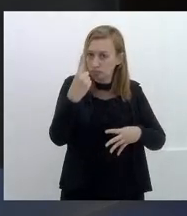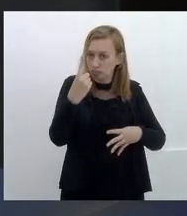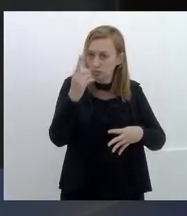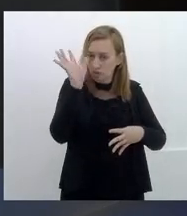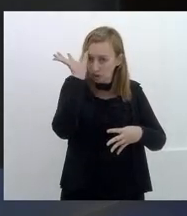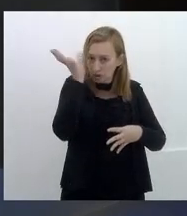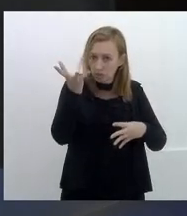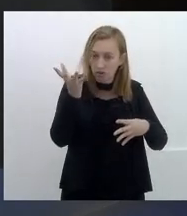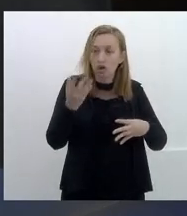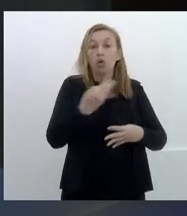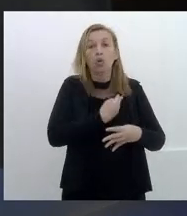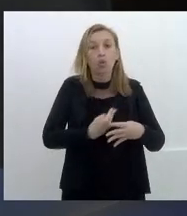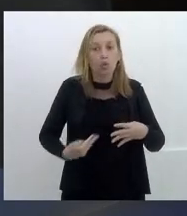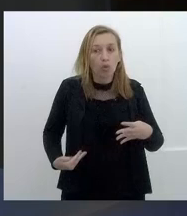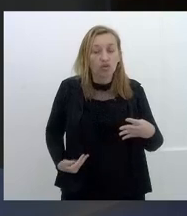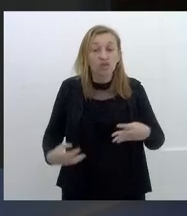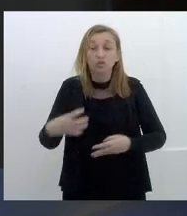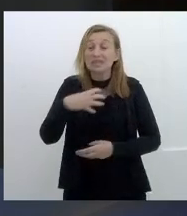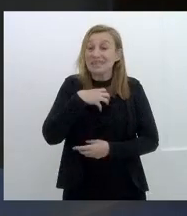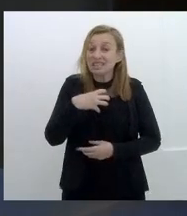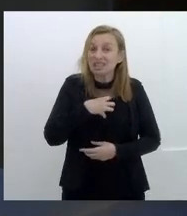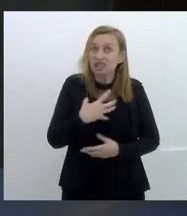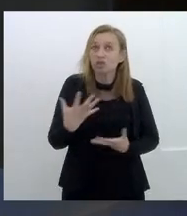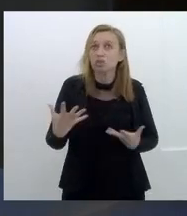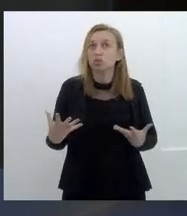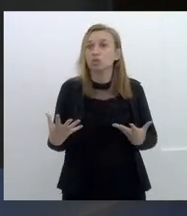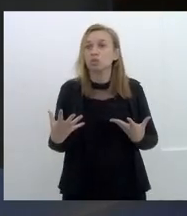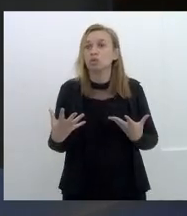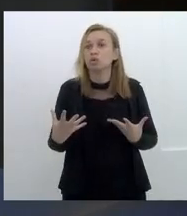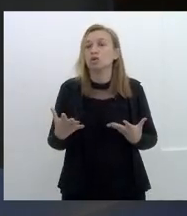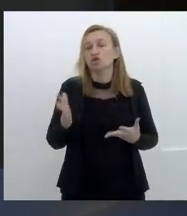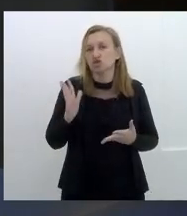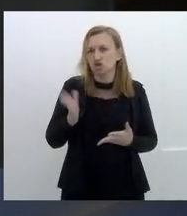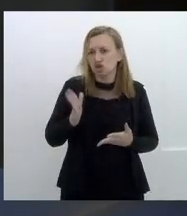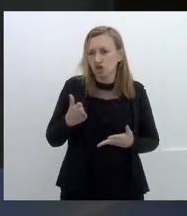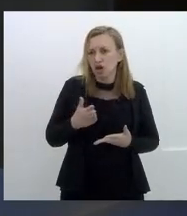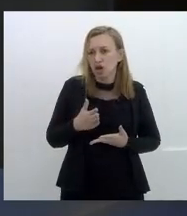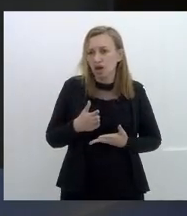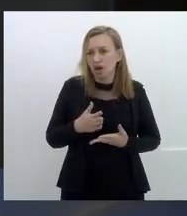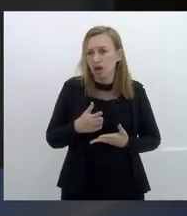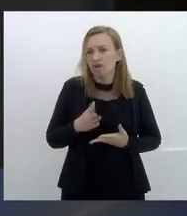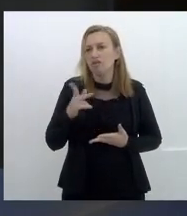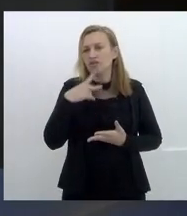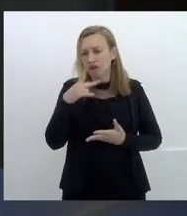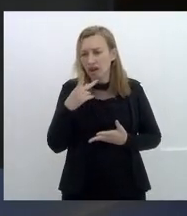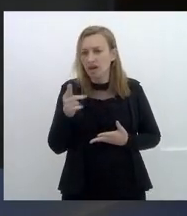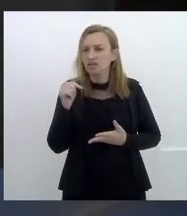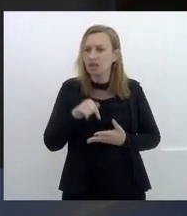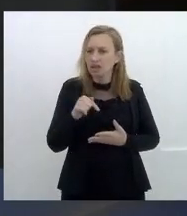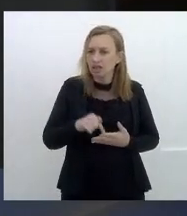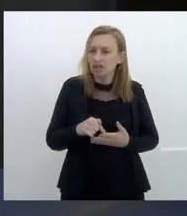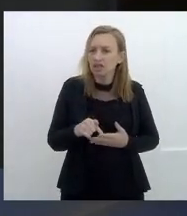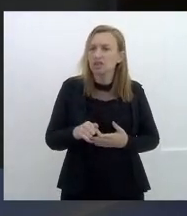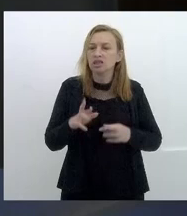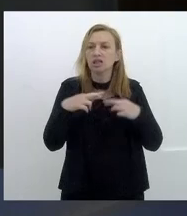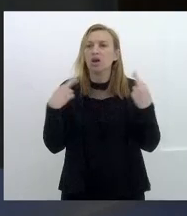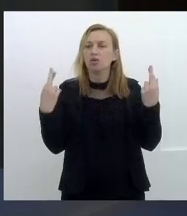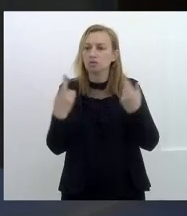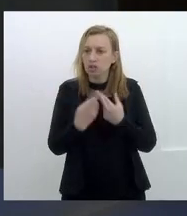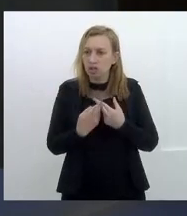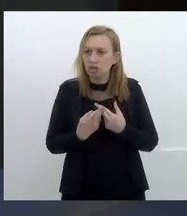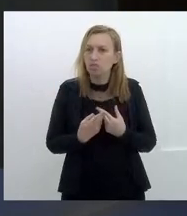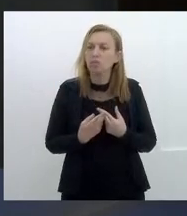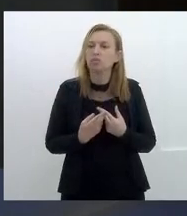o governo no sentido de como eu já tenho falado aqui nas audiências